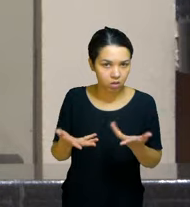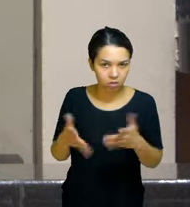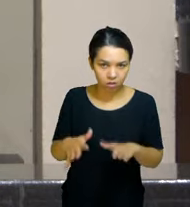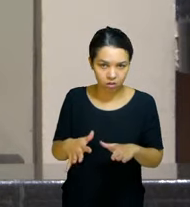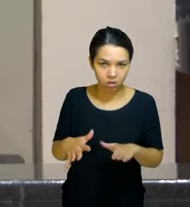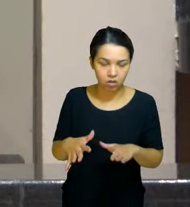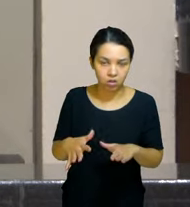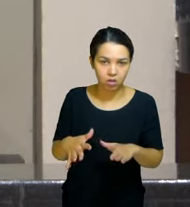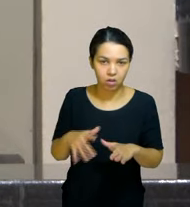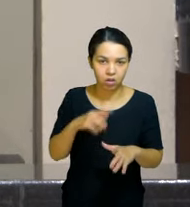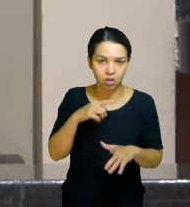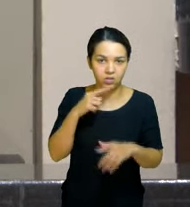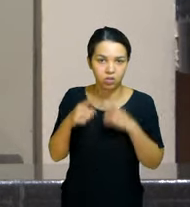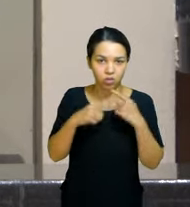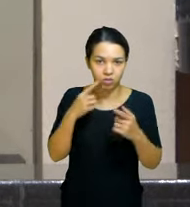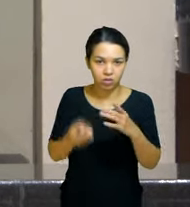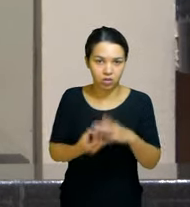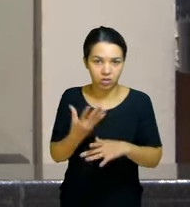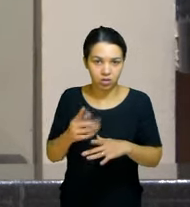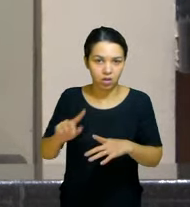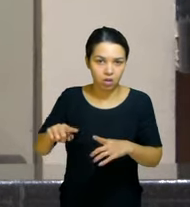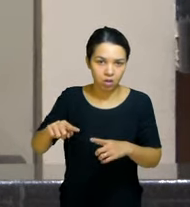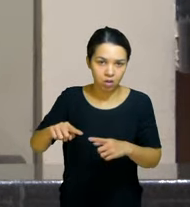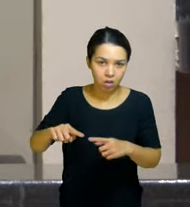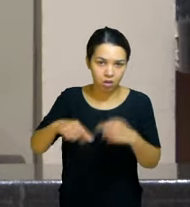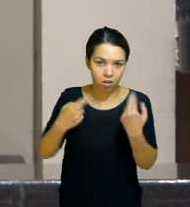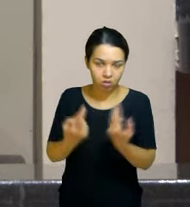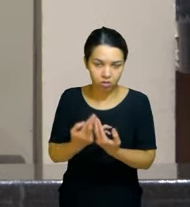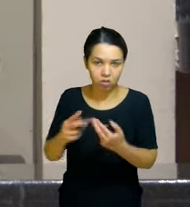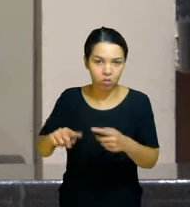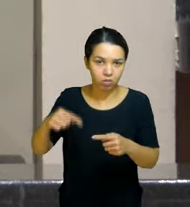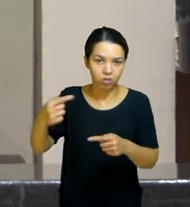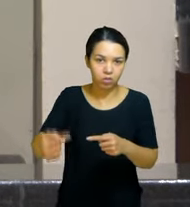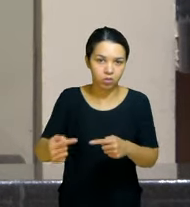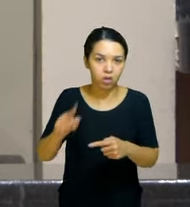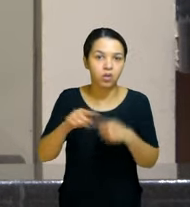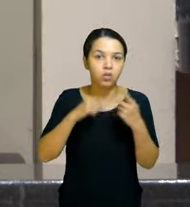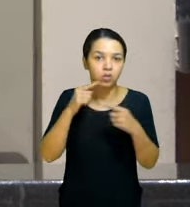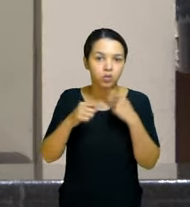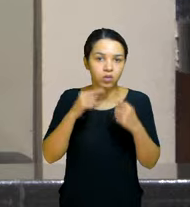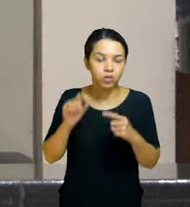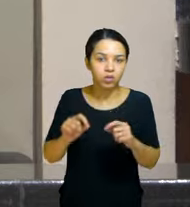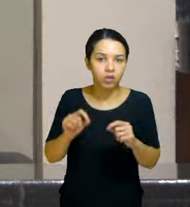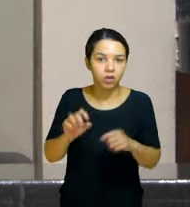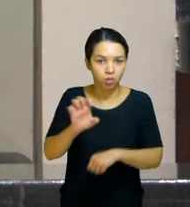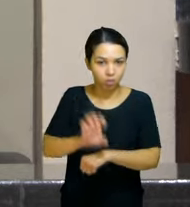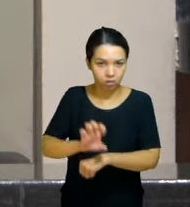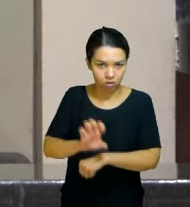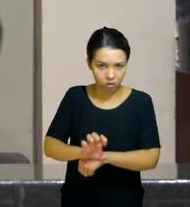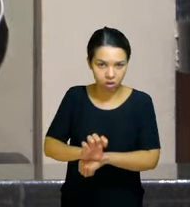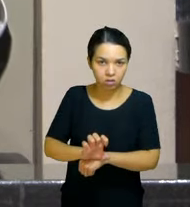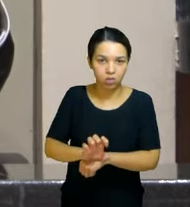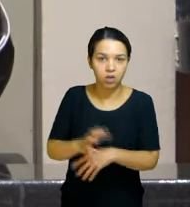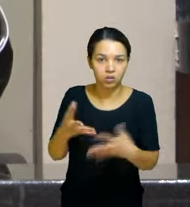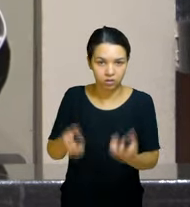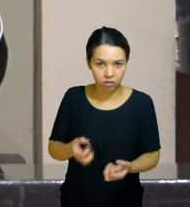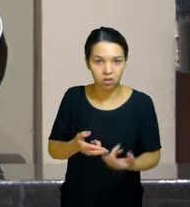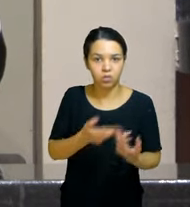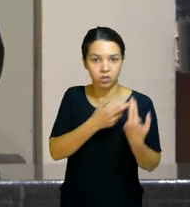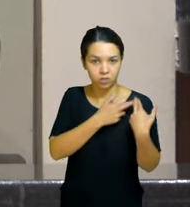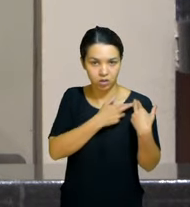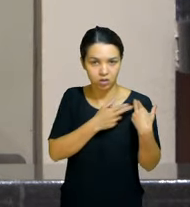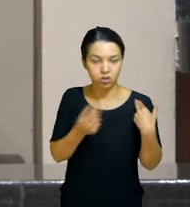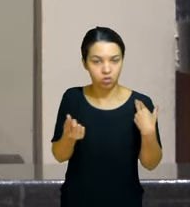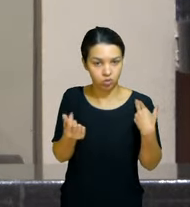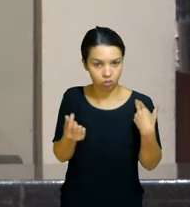pós-reunião, porque aí começa todo um processo novamente, que é a dúvida, o Estado vai assumir essa responsabilidade do custo,